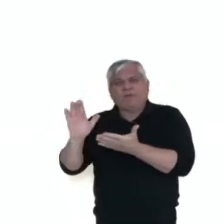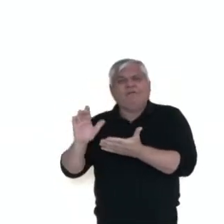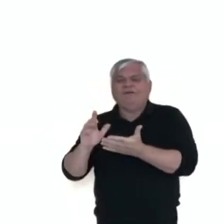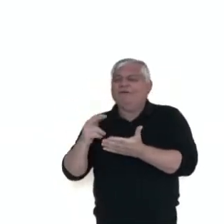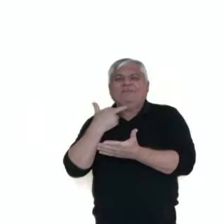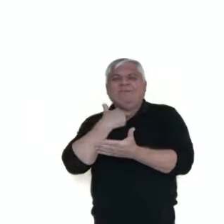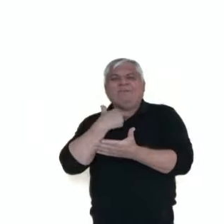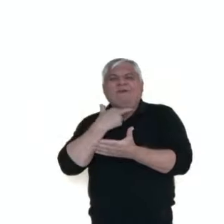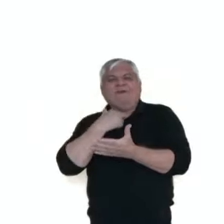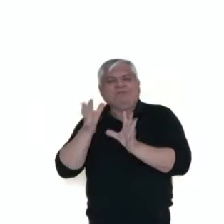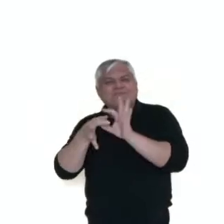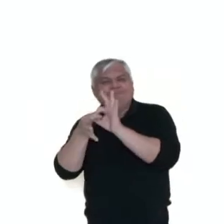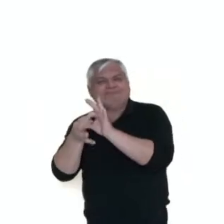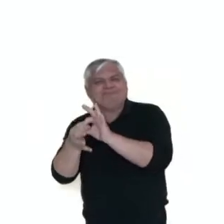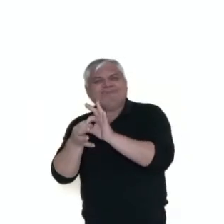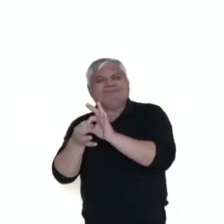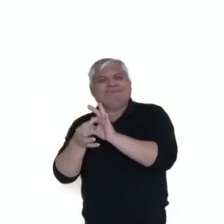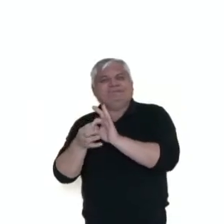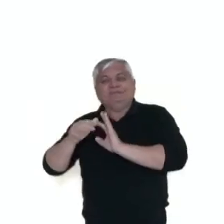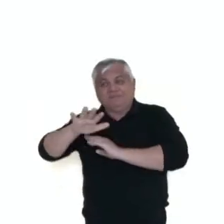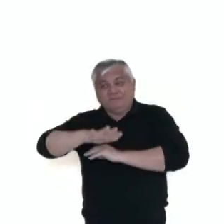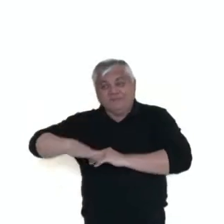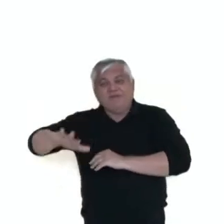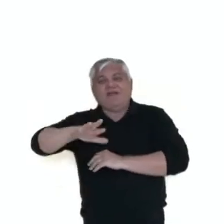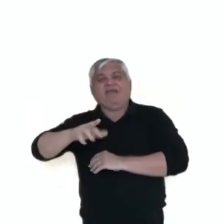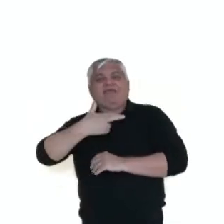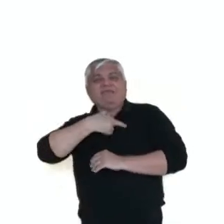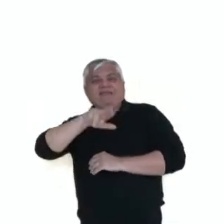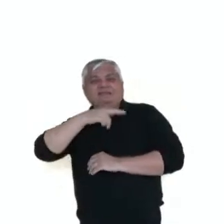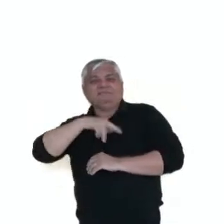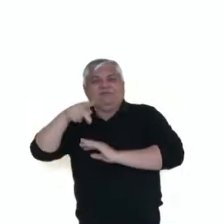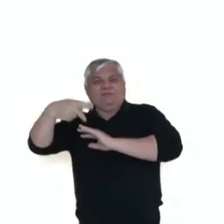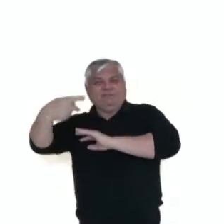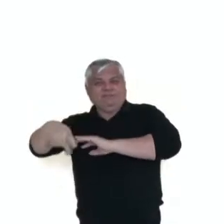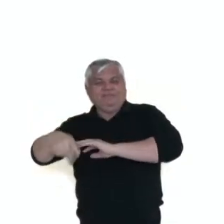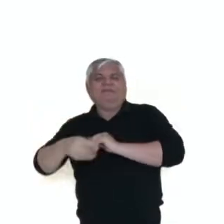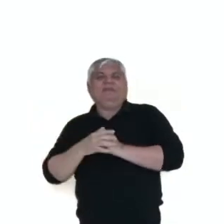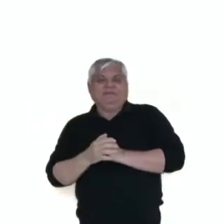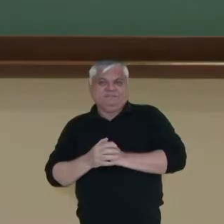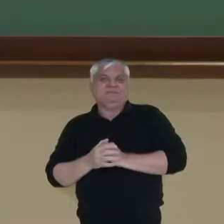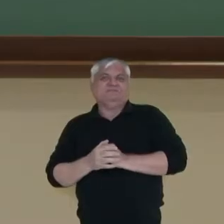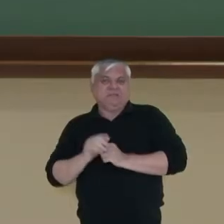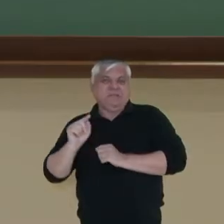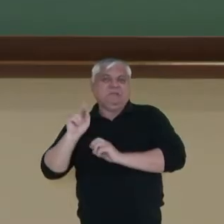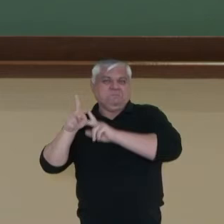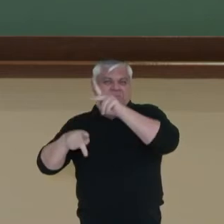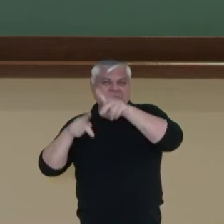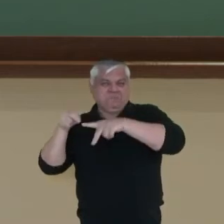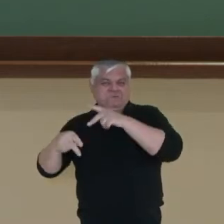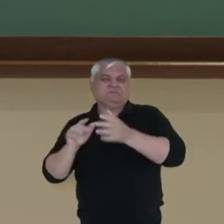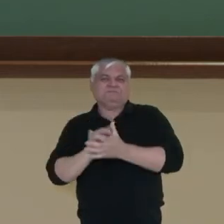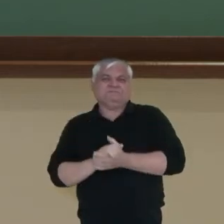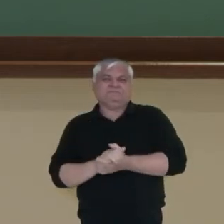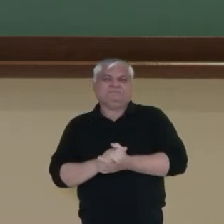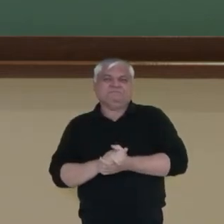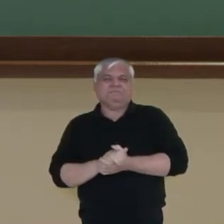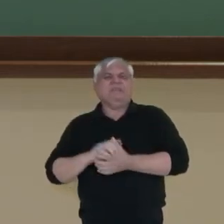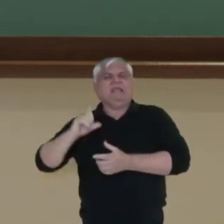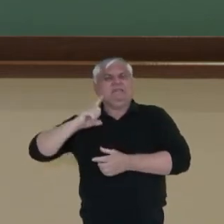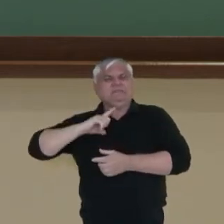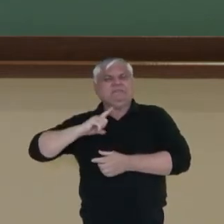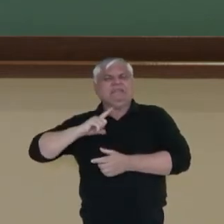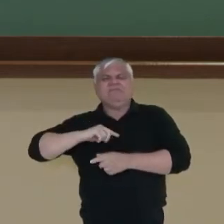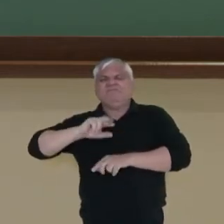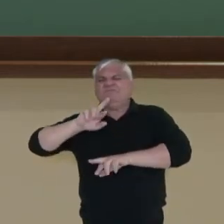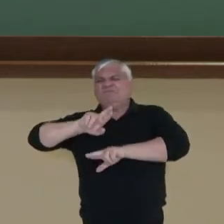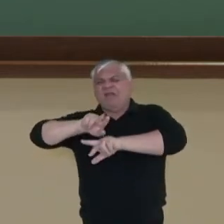normalmente utilizam a religião como elemento de mobilização das populações. Como existe uma diversidade religiosa